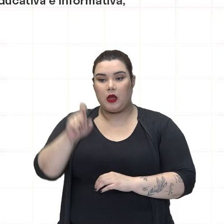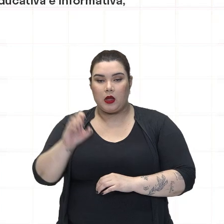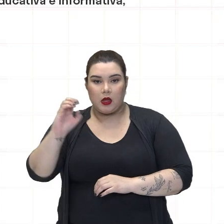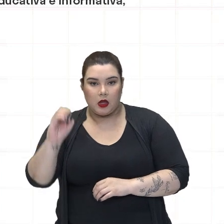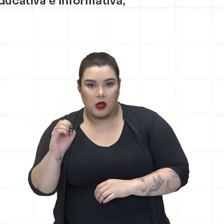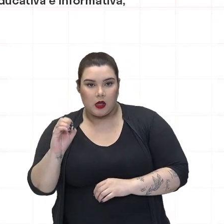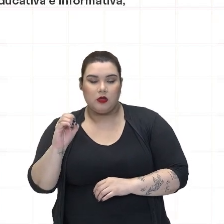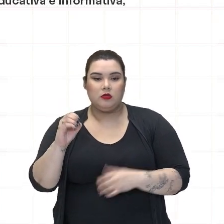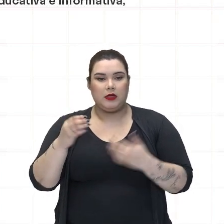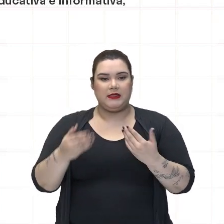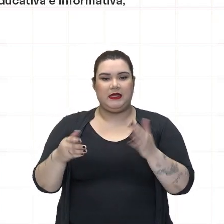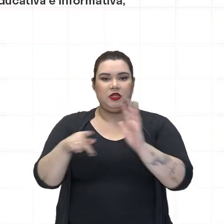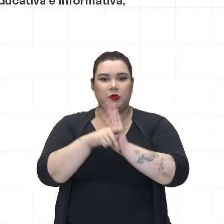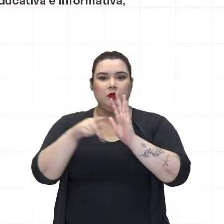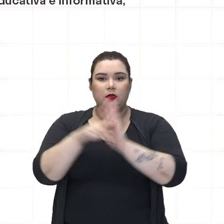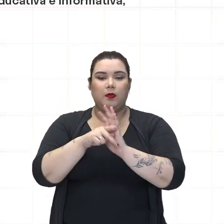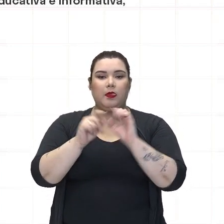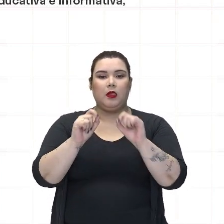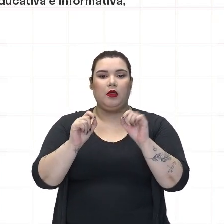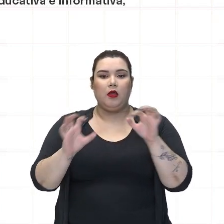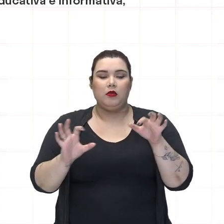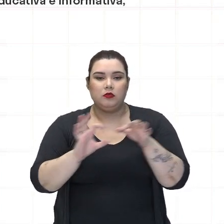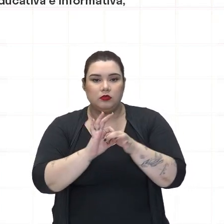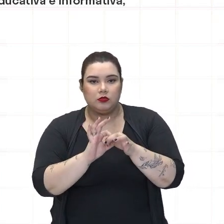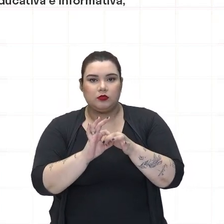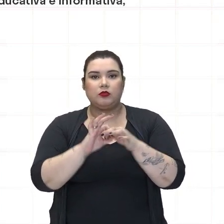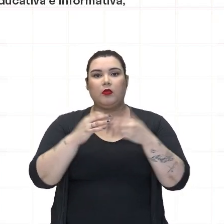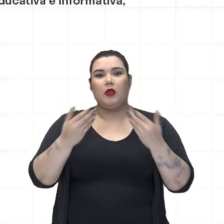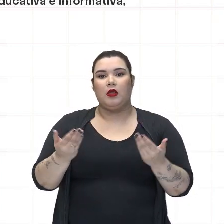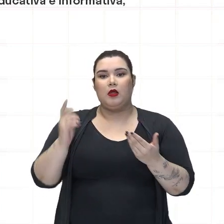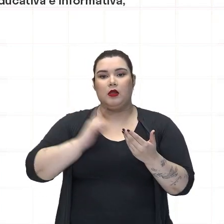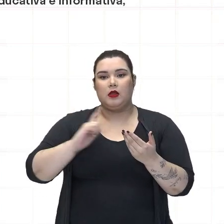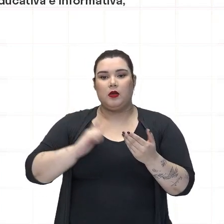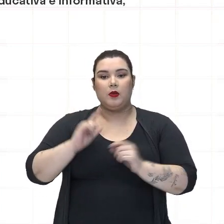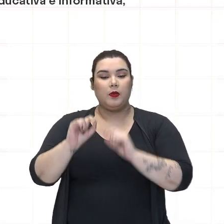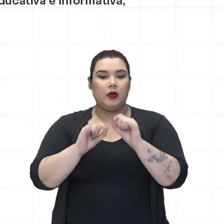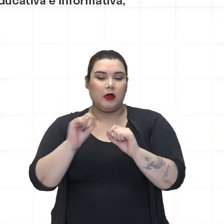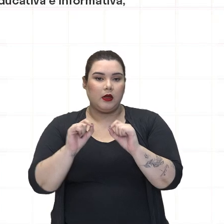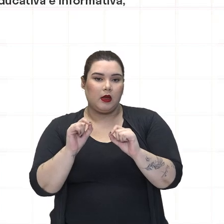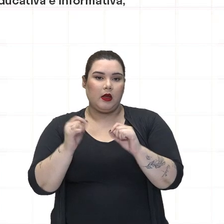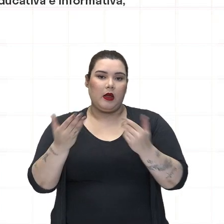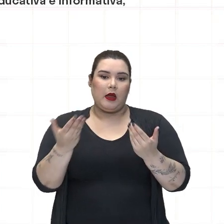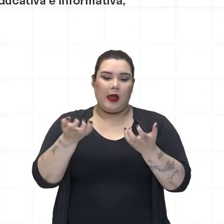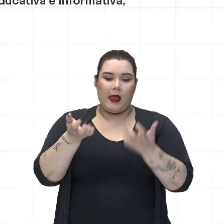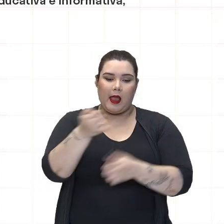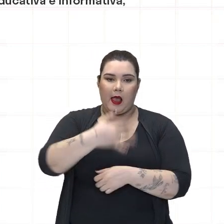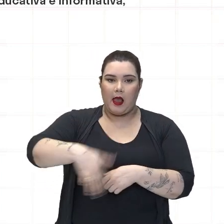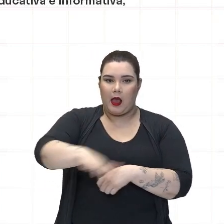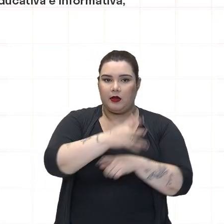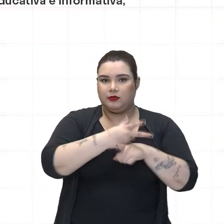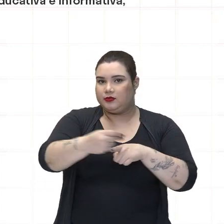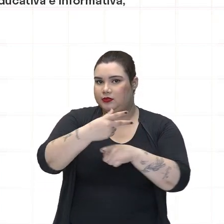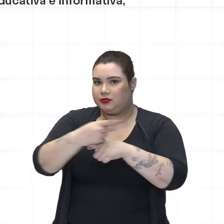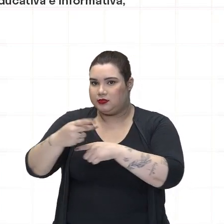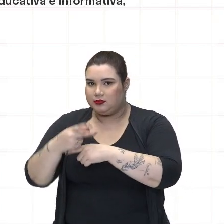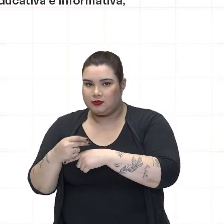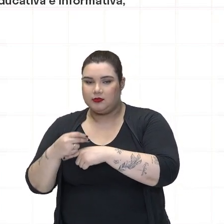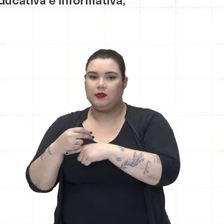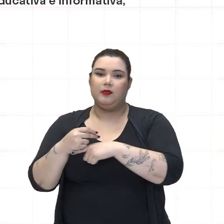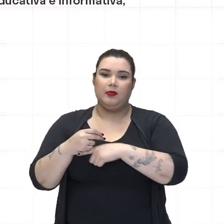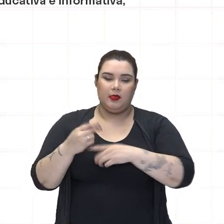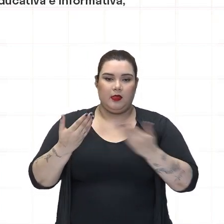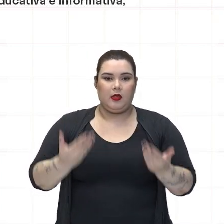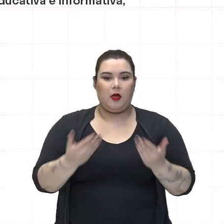né, toda a Europa, tentou ter aí uma abrangência. Então os nazistas tentaram, né, ocupar essas áreas ali dos seus